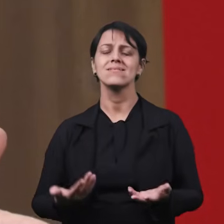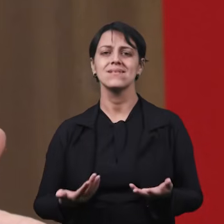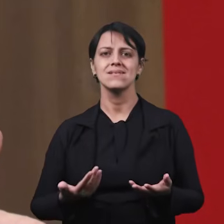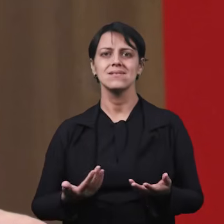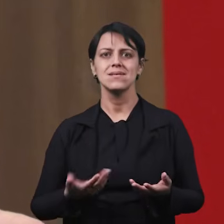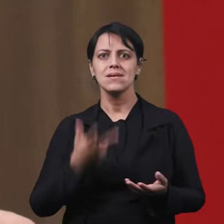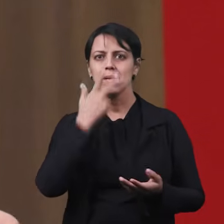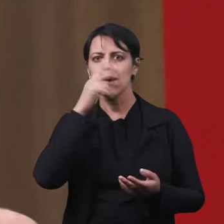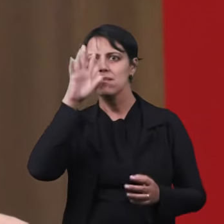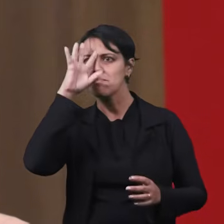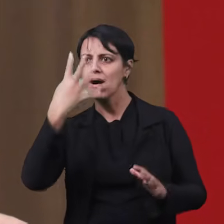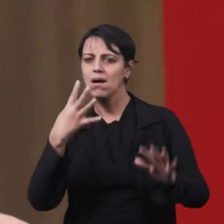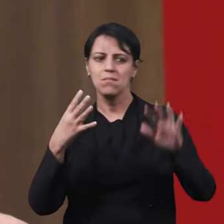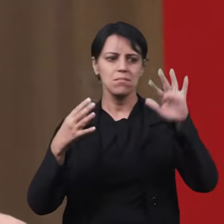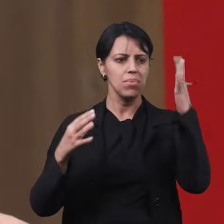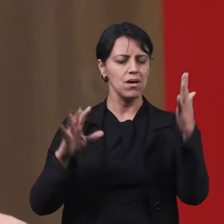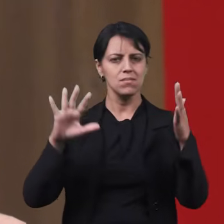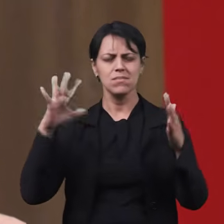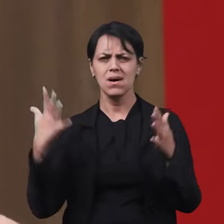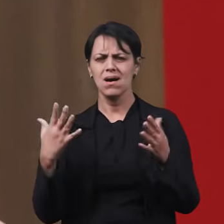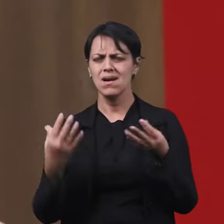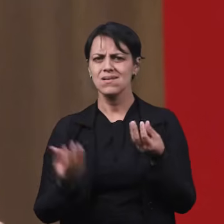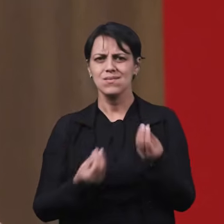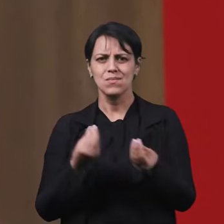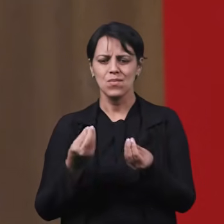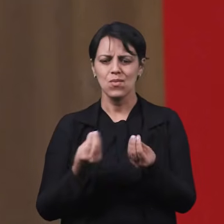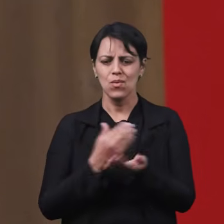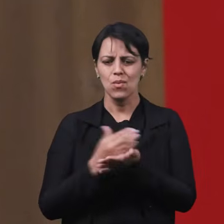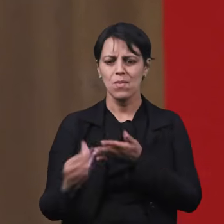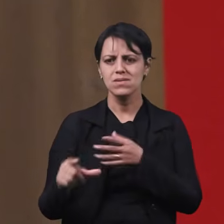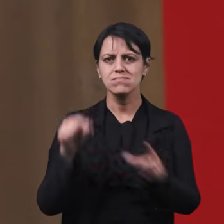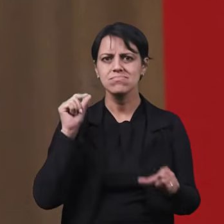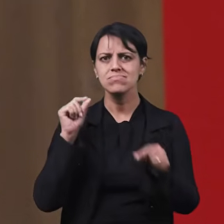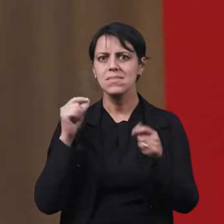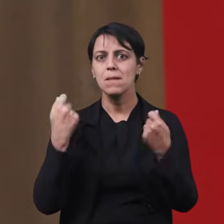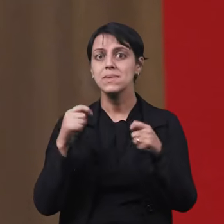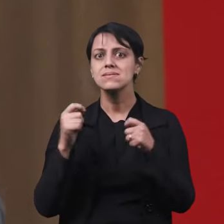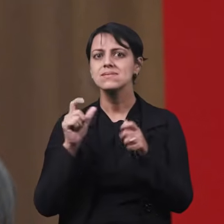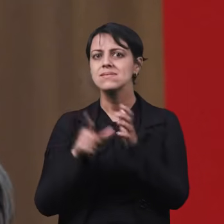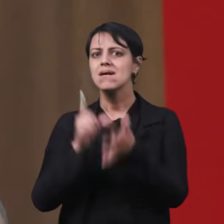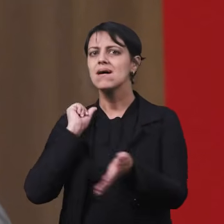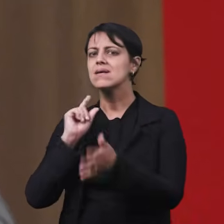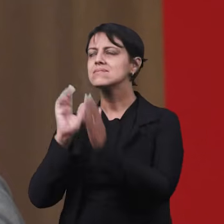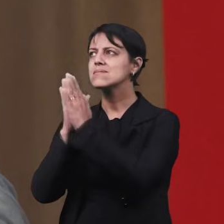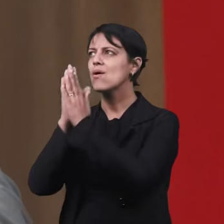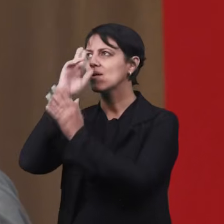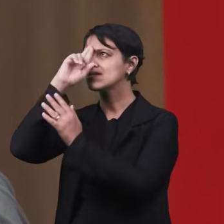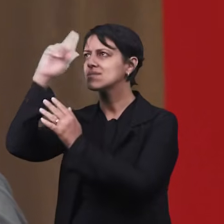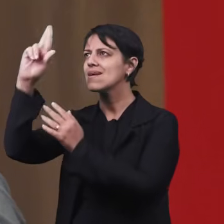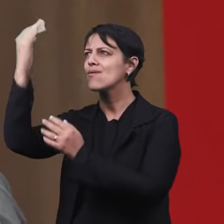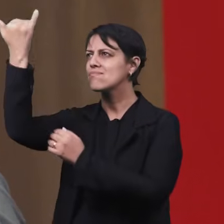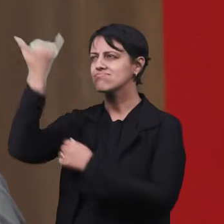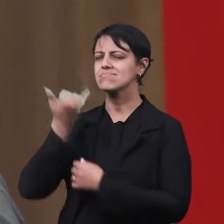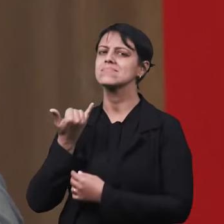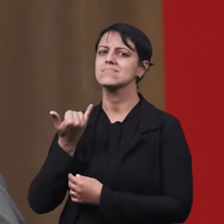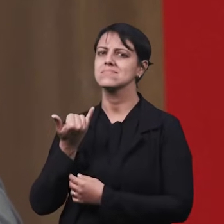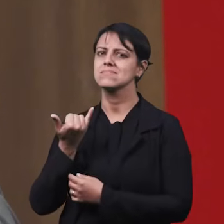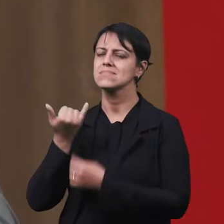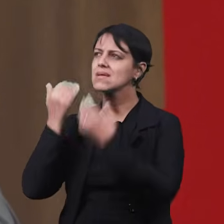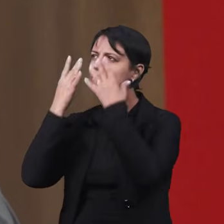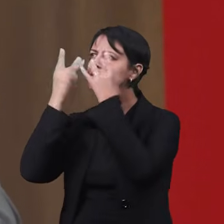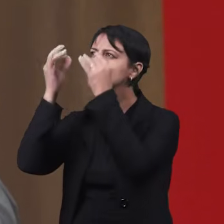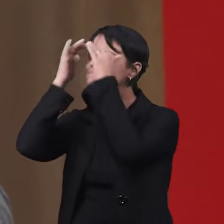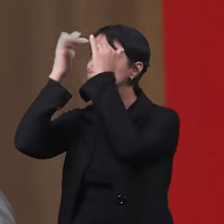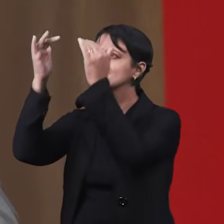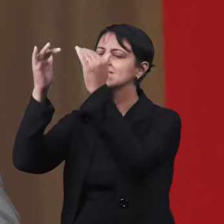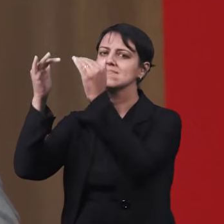tomar decisão na vida? A gente aprendeu a ouvir o Senhor. Então, quando você aprende a ouvir o Senhor, você